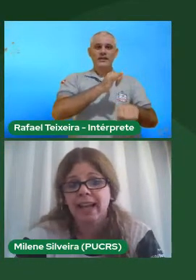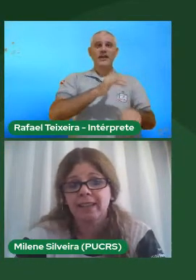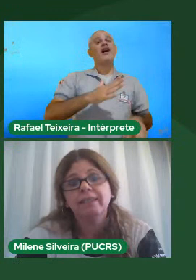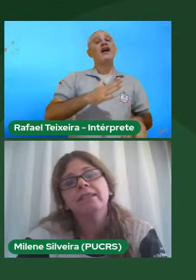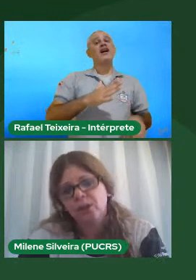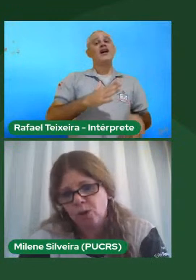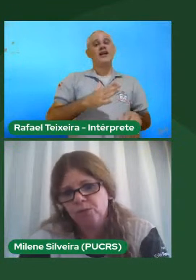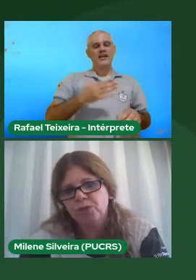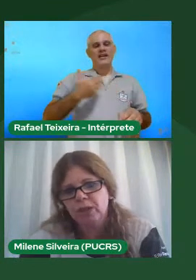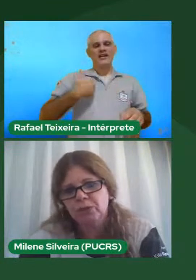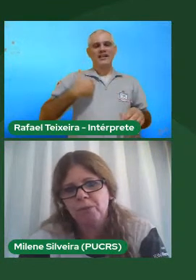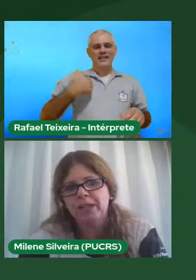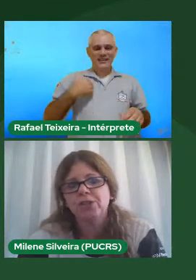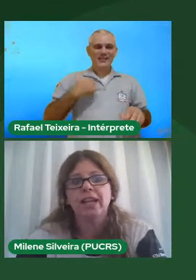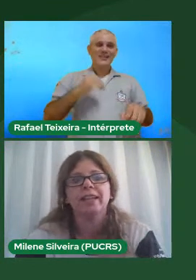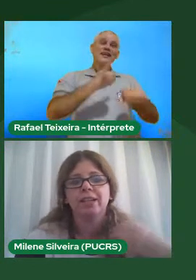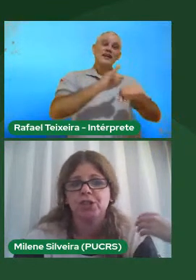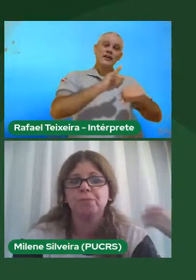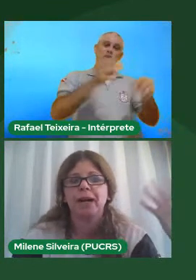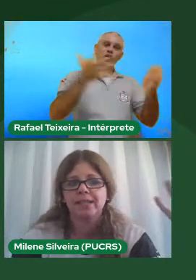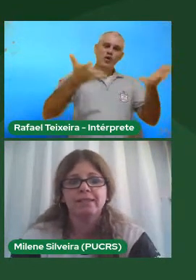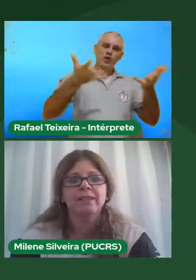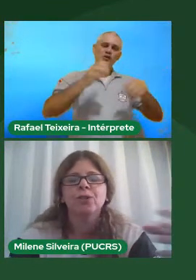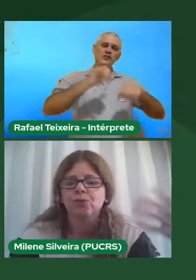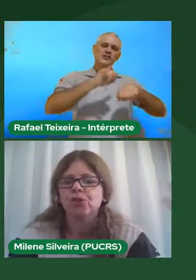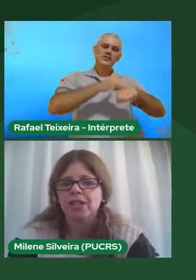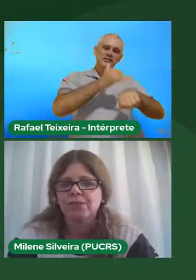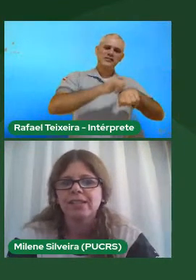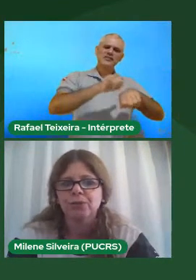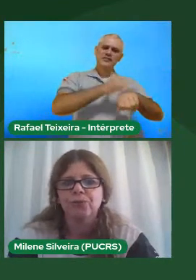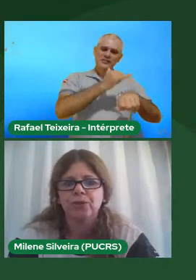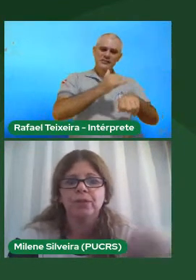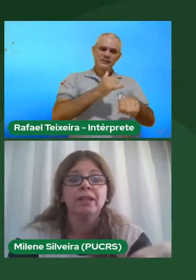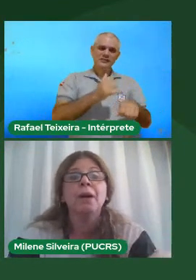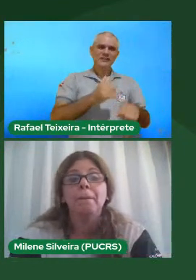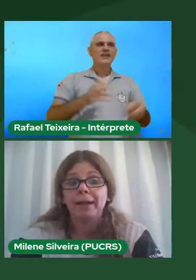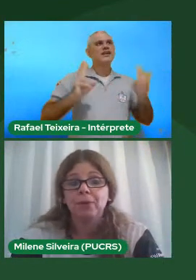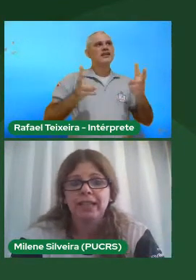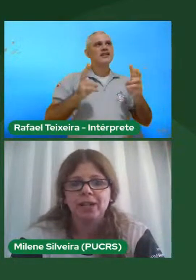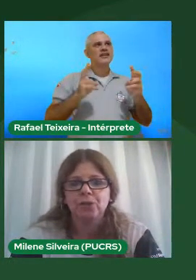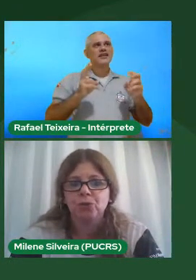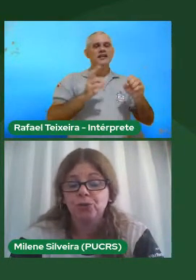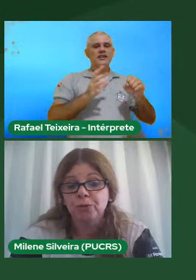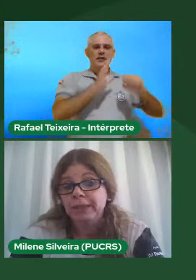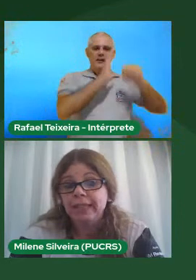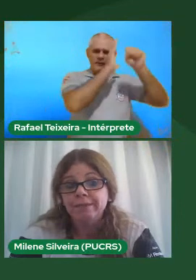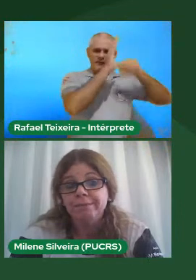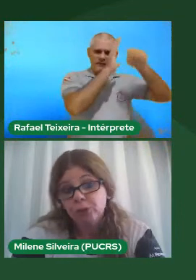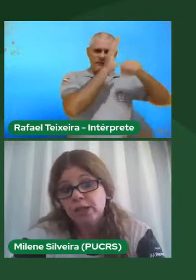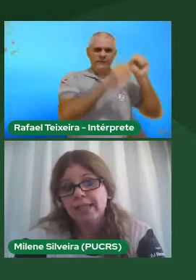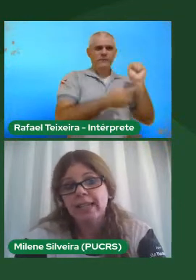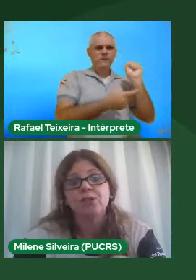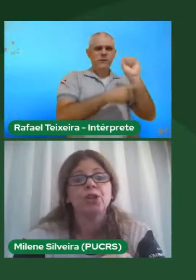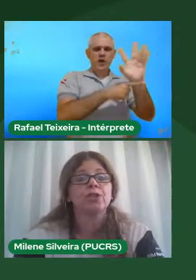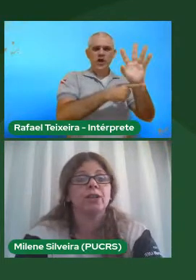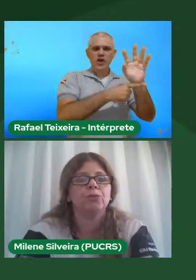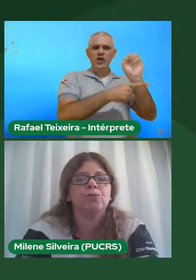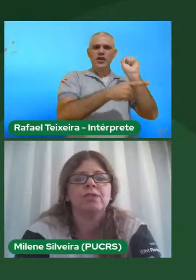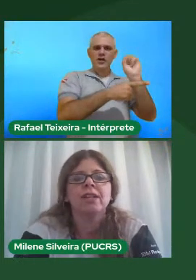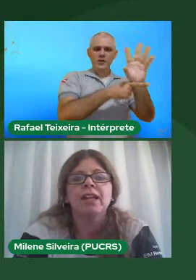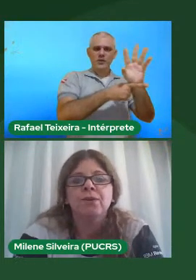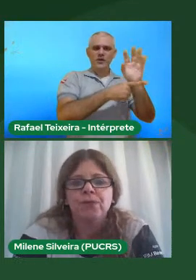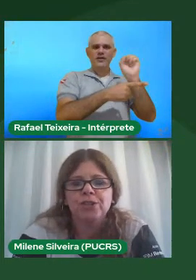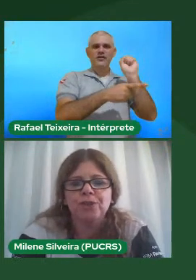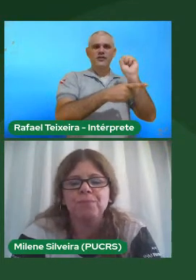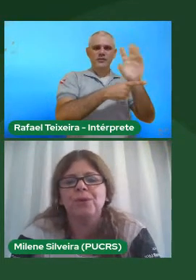não listada, como sou atualmente, né? Que a gente passa os dias fazendo filme para botar no YouTube e torcer, né, que os nossos